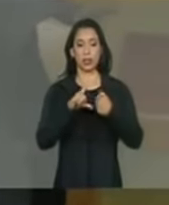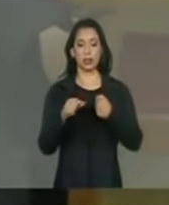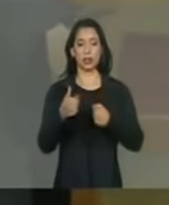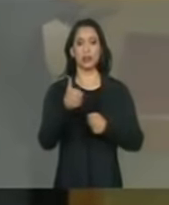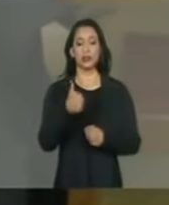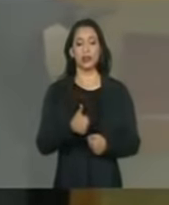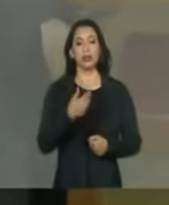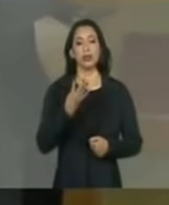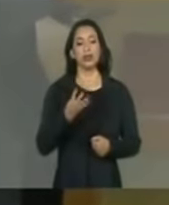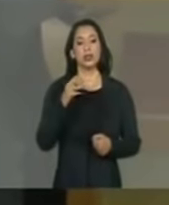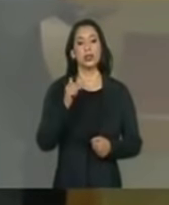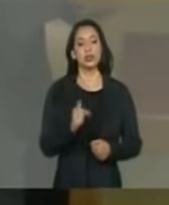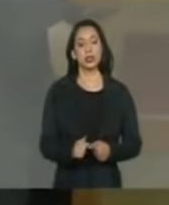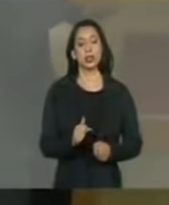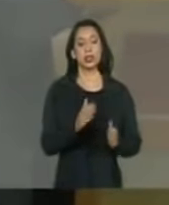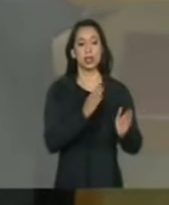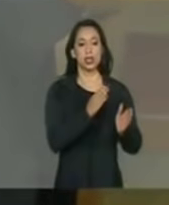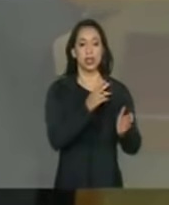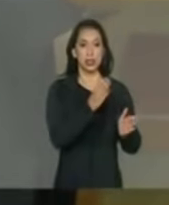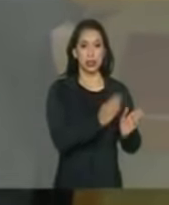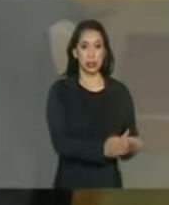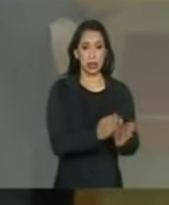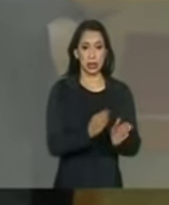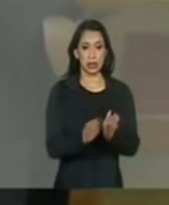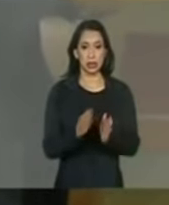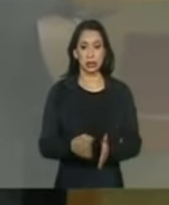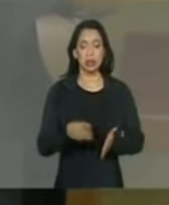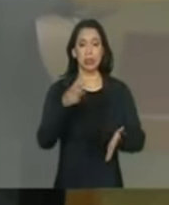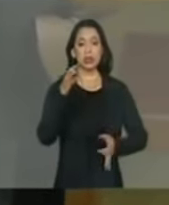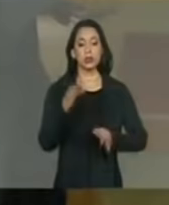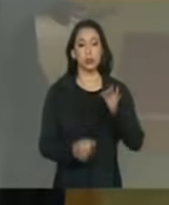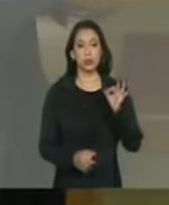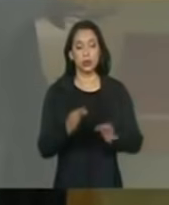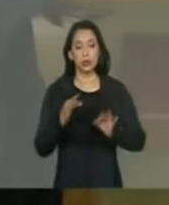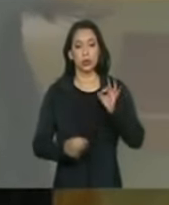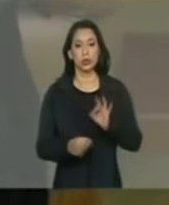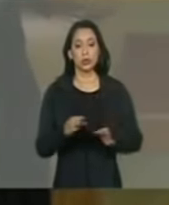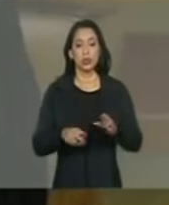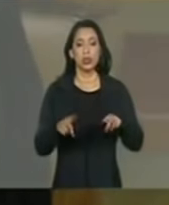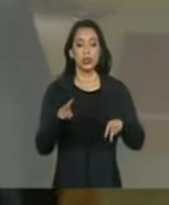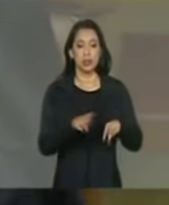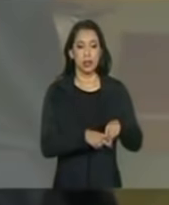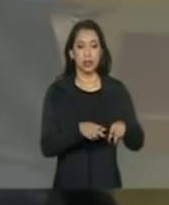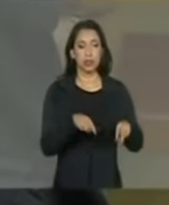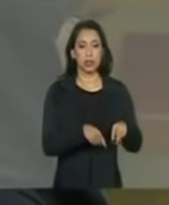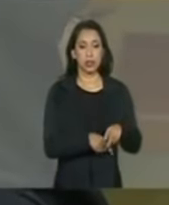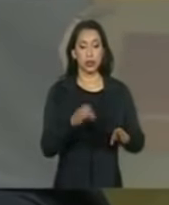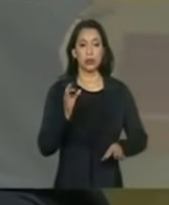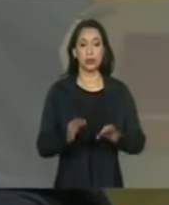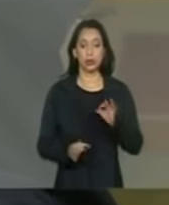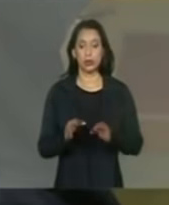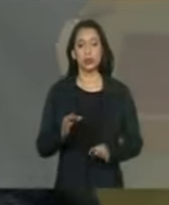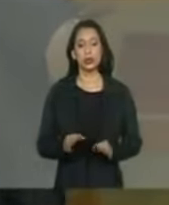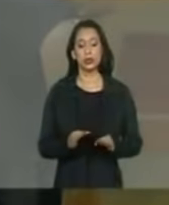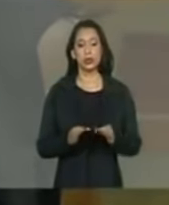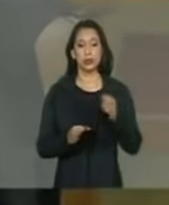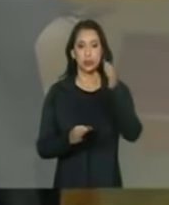transitada em julgado a sentença que aplicou a pena restritiva de direitos o juiz da execução edital